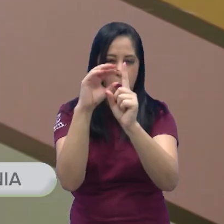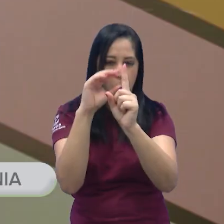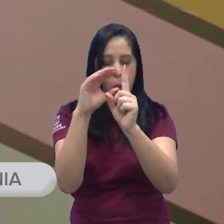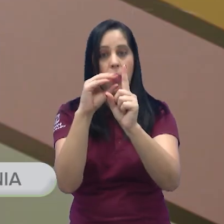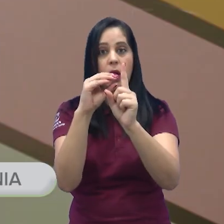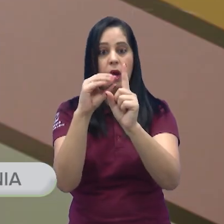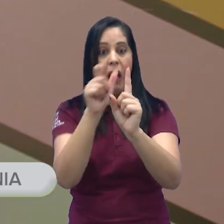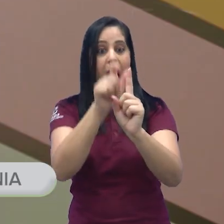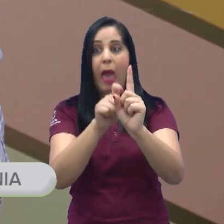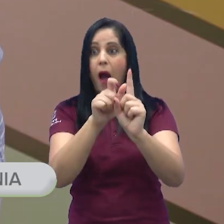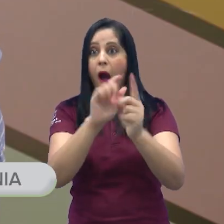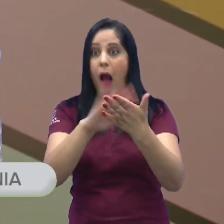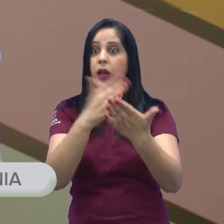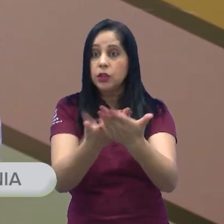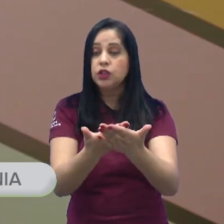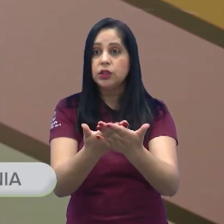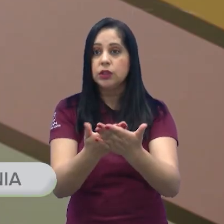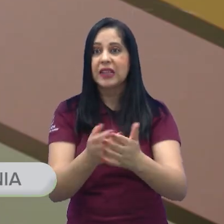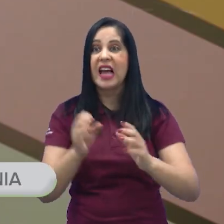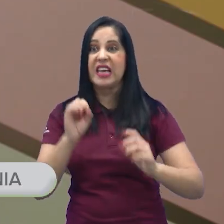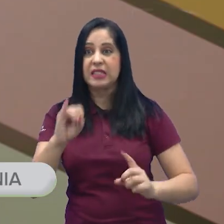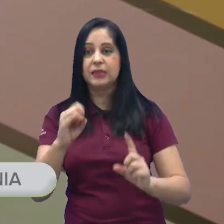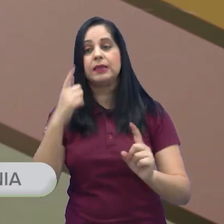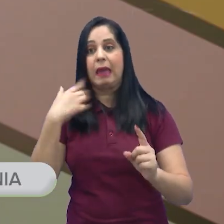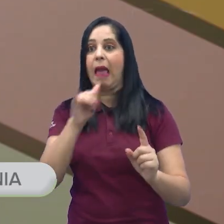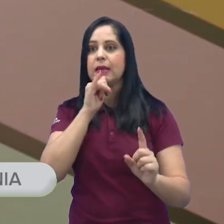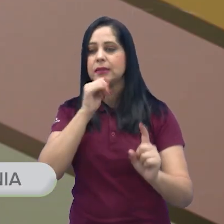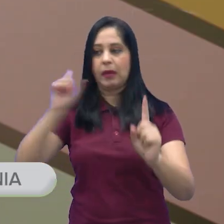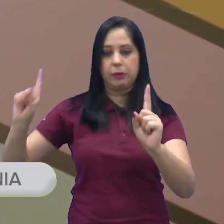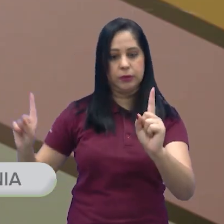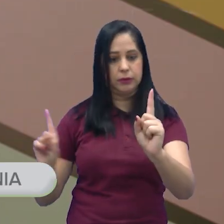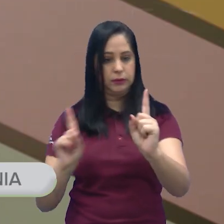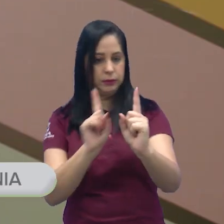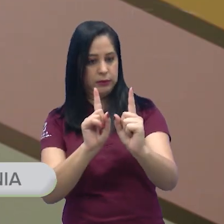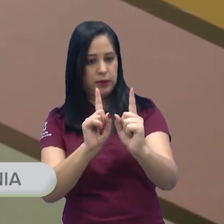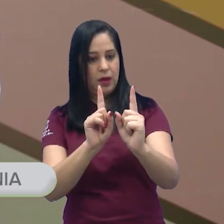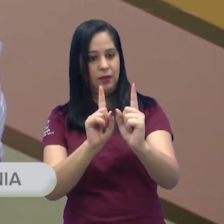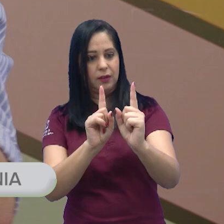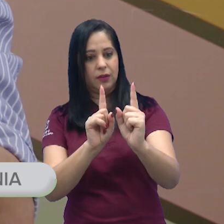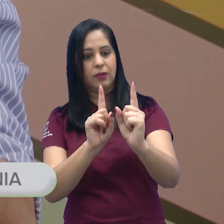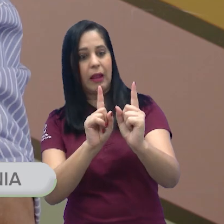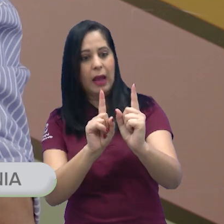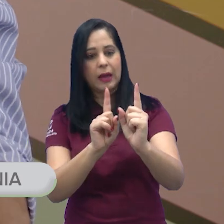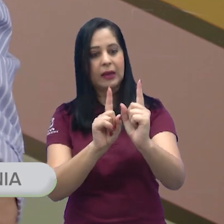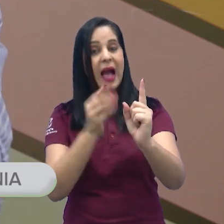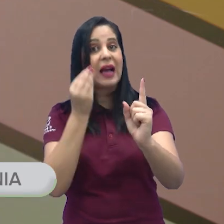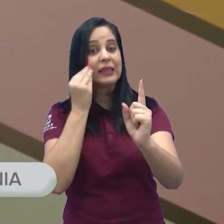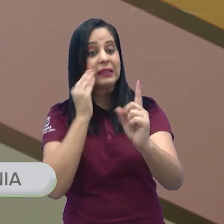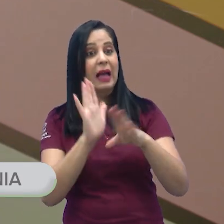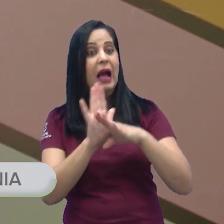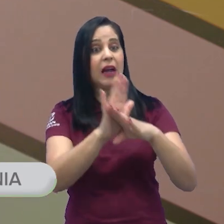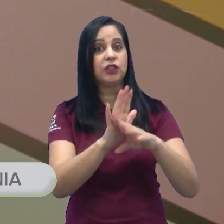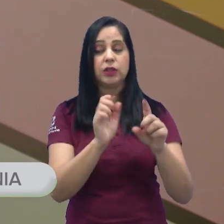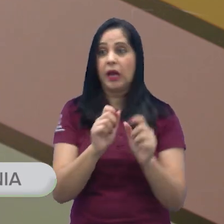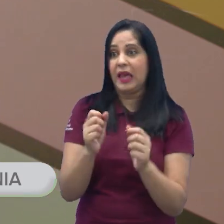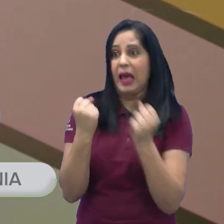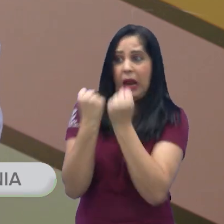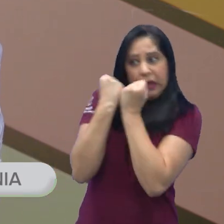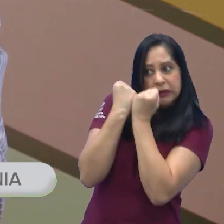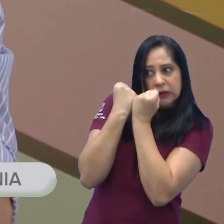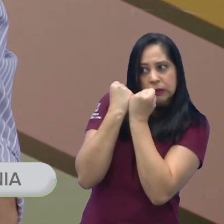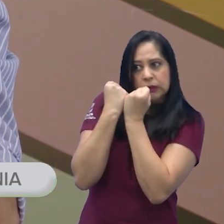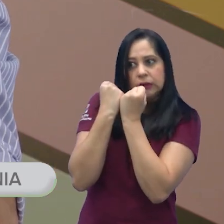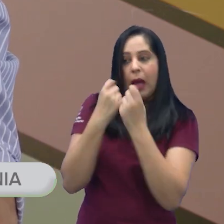limitar ela de alguma coisa que ela está vivenciando naquele momento, o que ela vai fazer? Ela vai se defender.